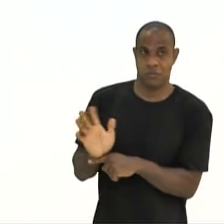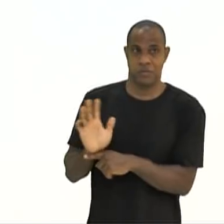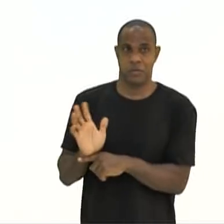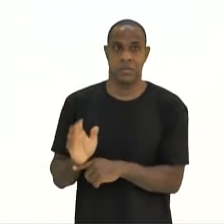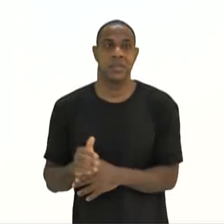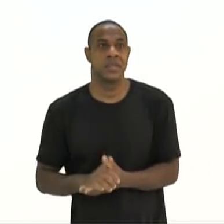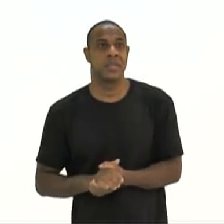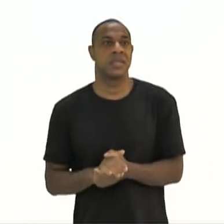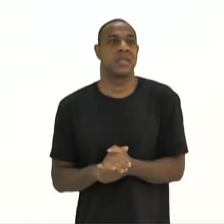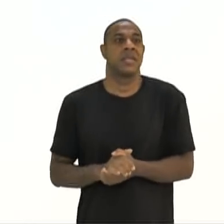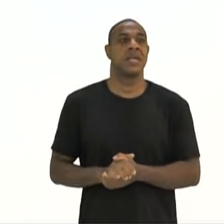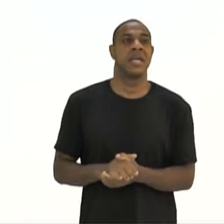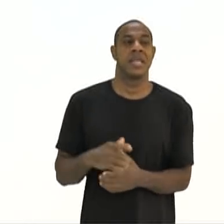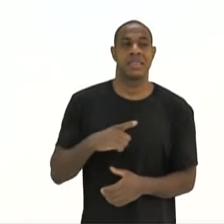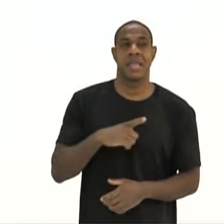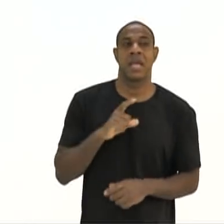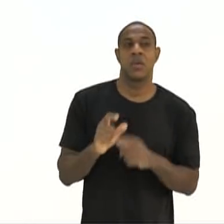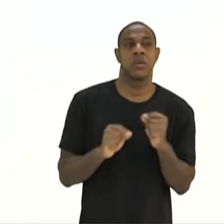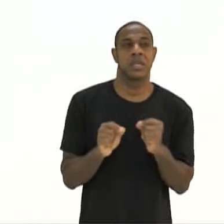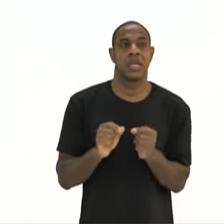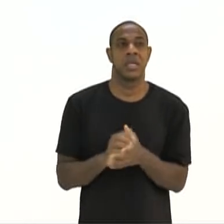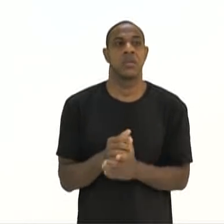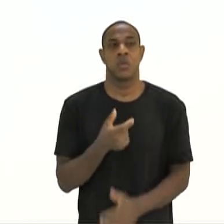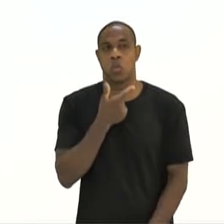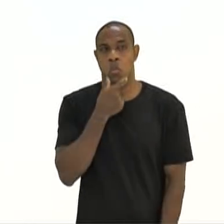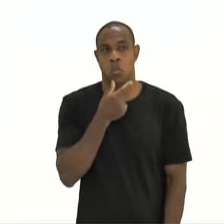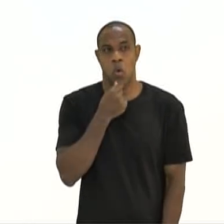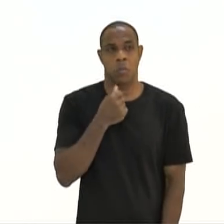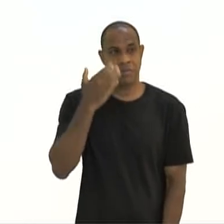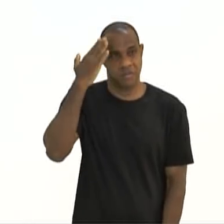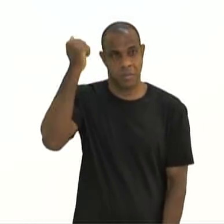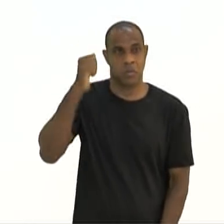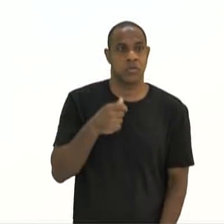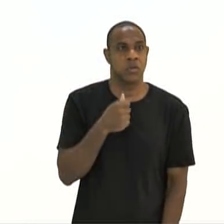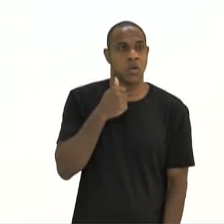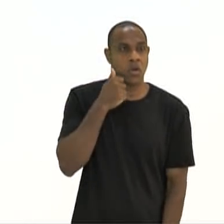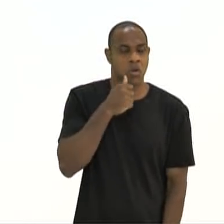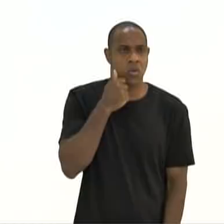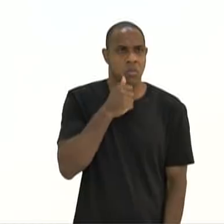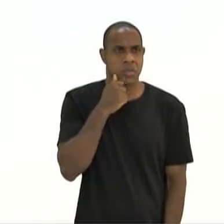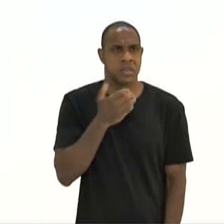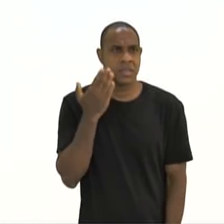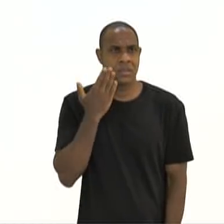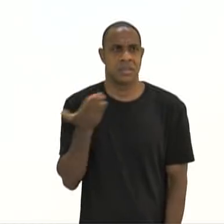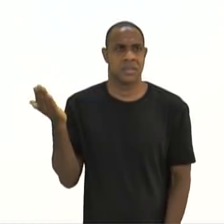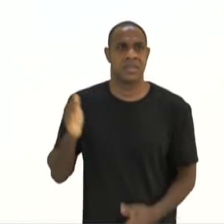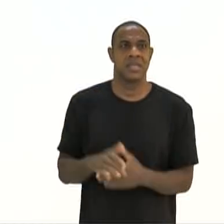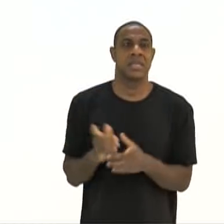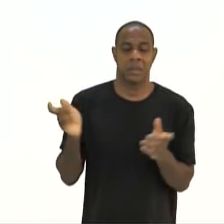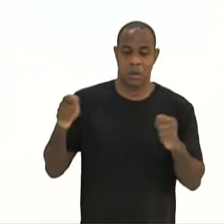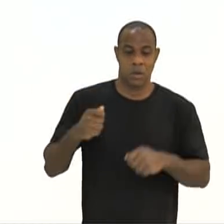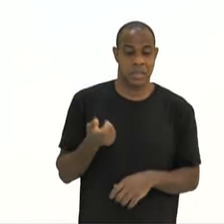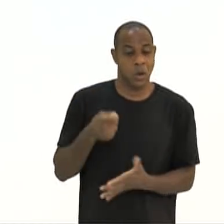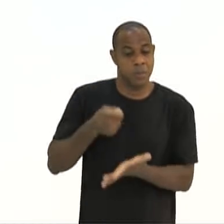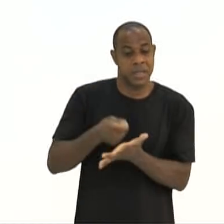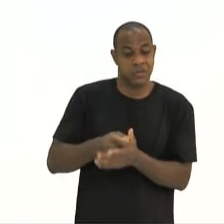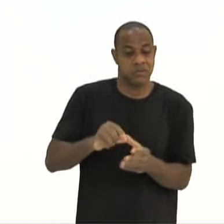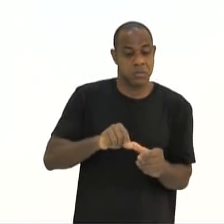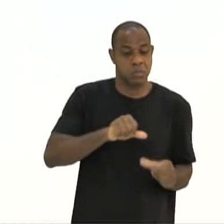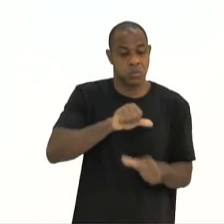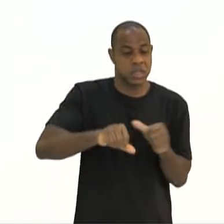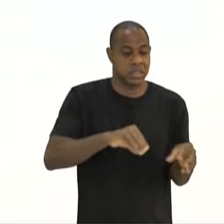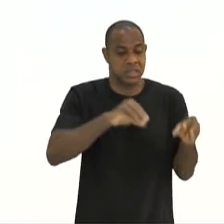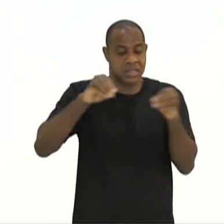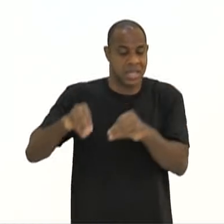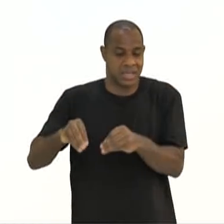Out, tem como protagonista a menina Haley, que se vê obrigada a mudar de cidade com os pais. A